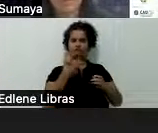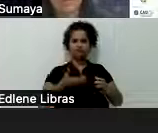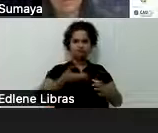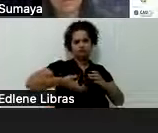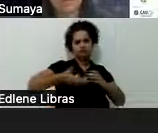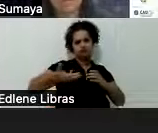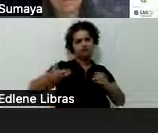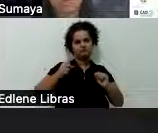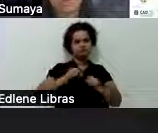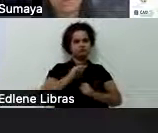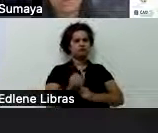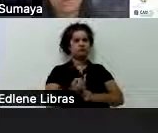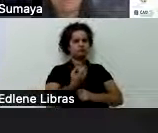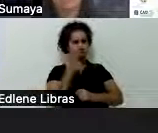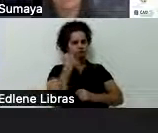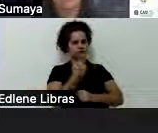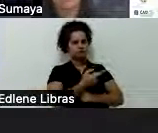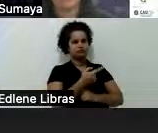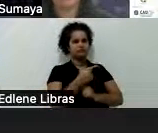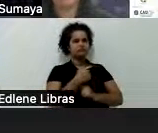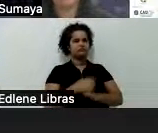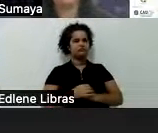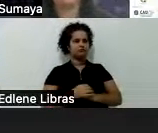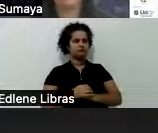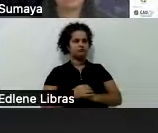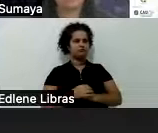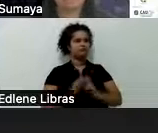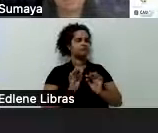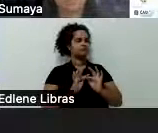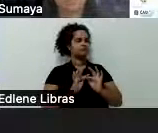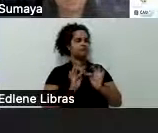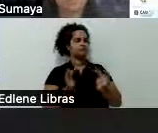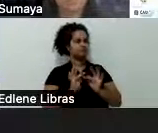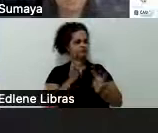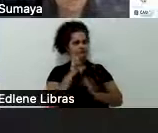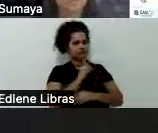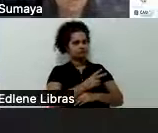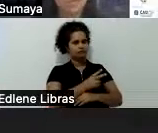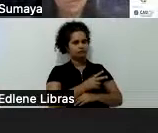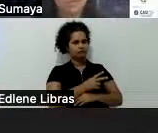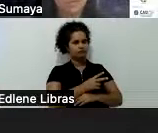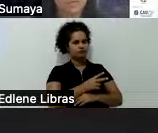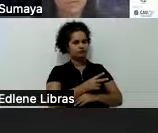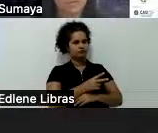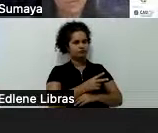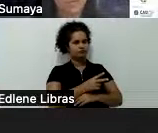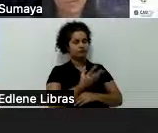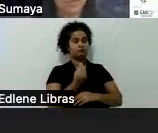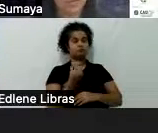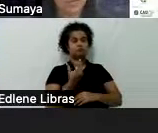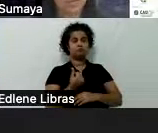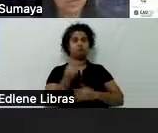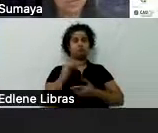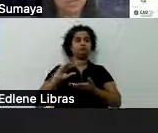reaproveitáveis, vegetação, etc. Uma pavimentação muito simples, como dá para ver aqui, de brita, né? Não tem muito investimento.